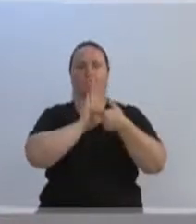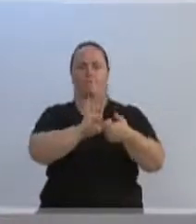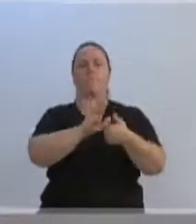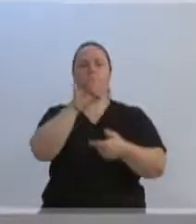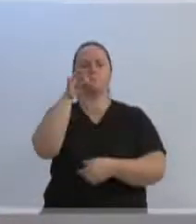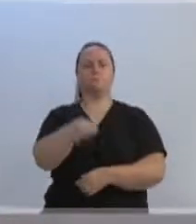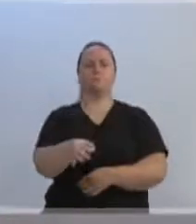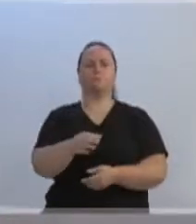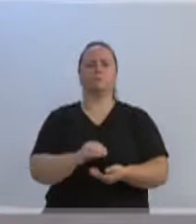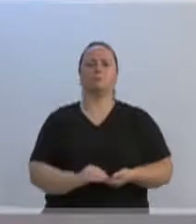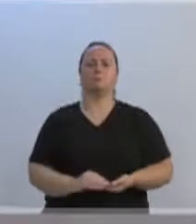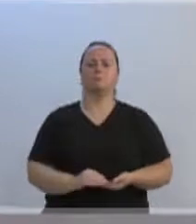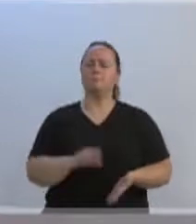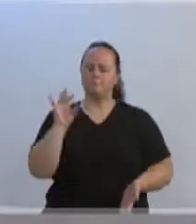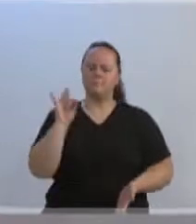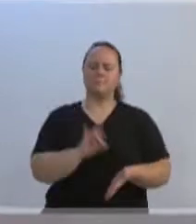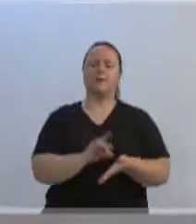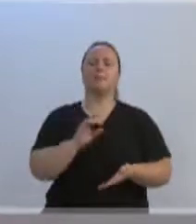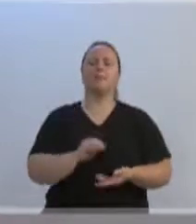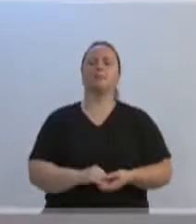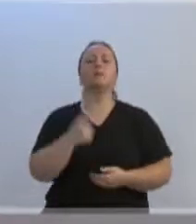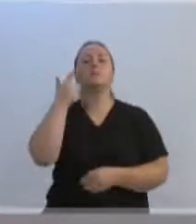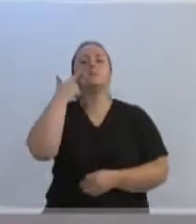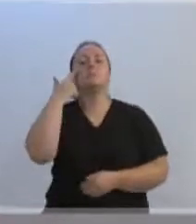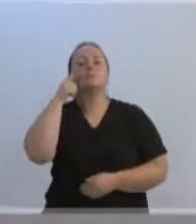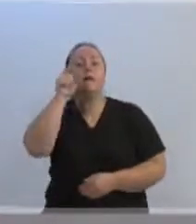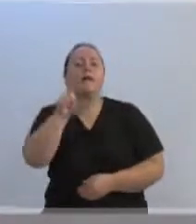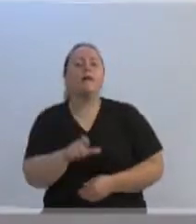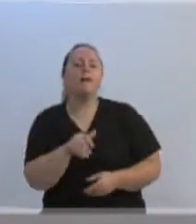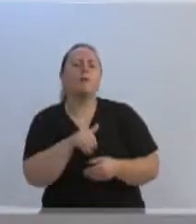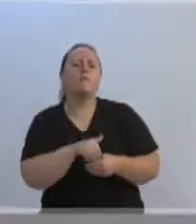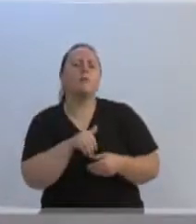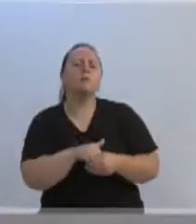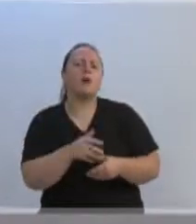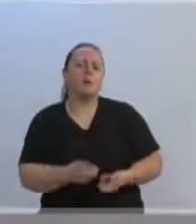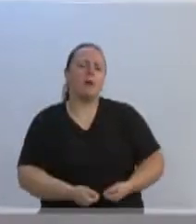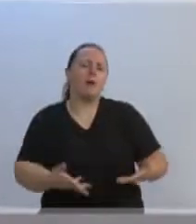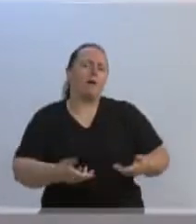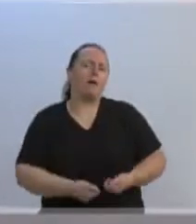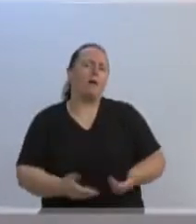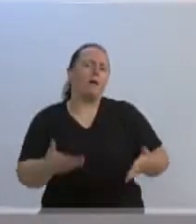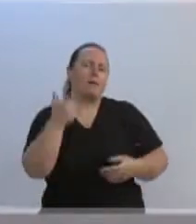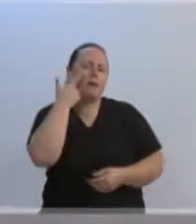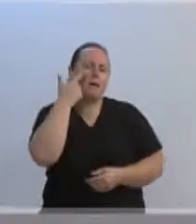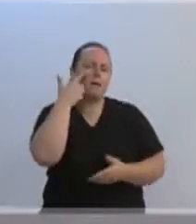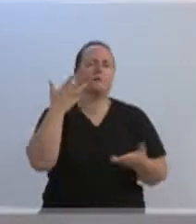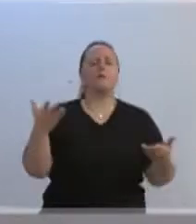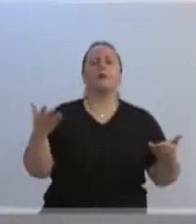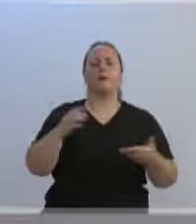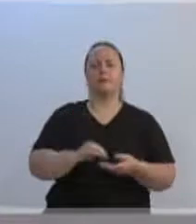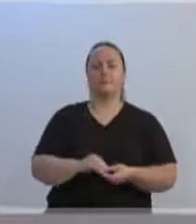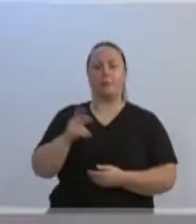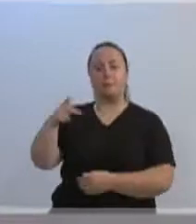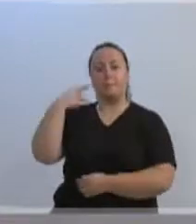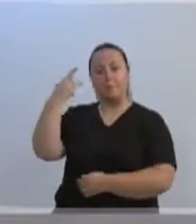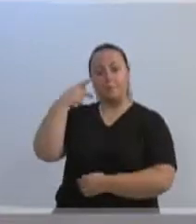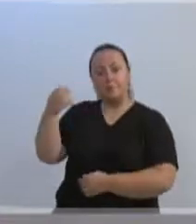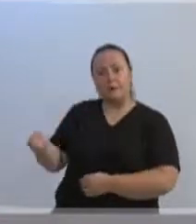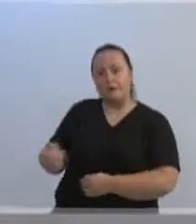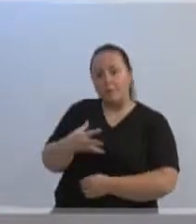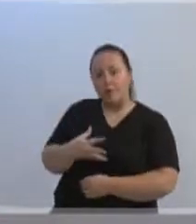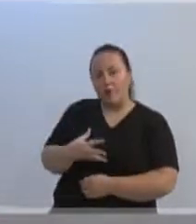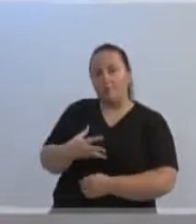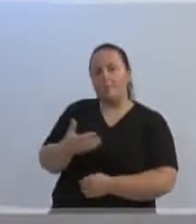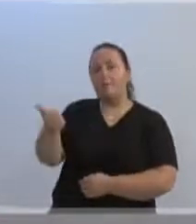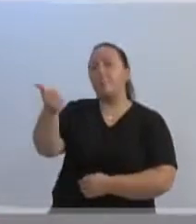sem dúvida nenhuma quero ver quem vai votar para o inchaço da máquina pública quero ver a política nova e voltar com o inchaço